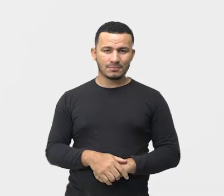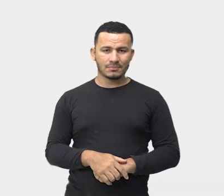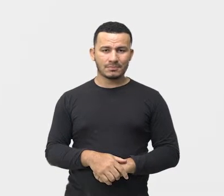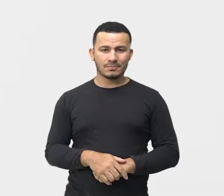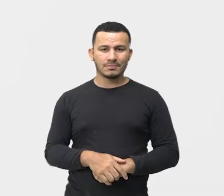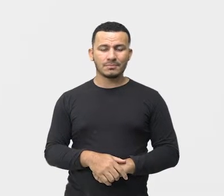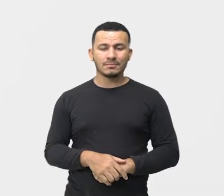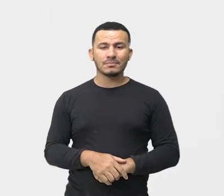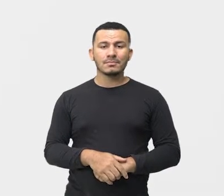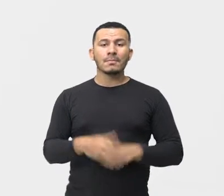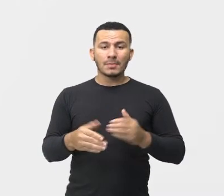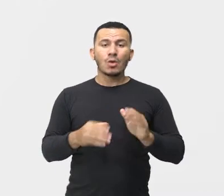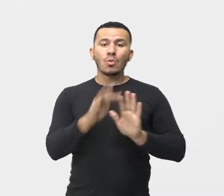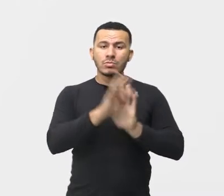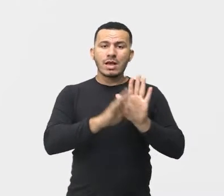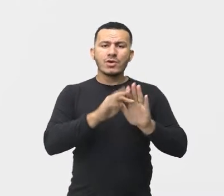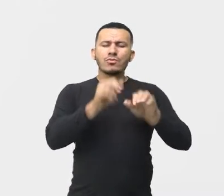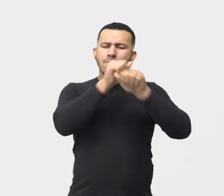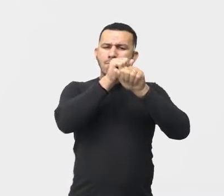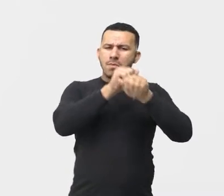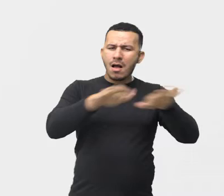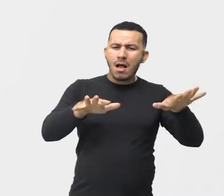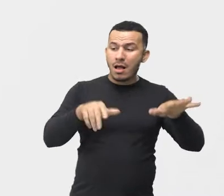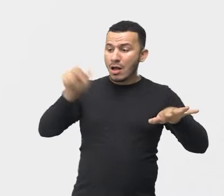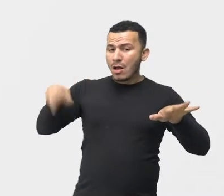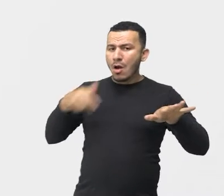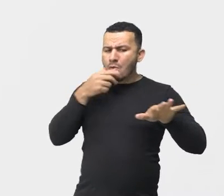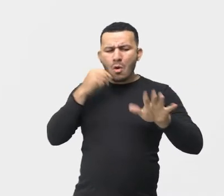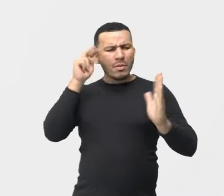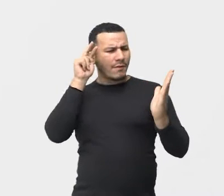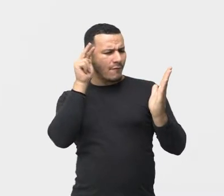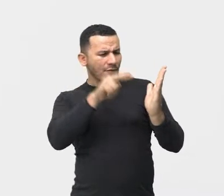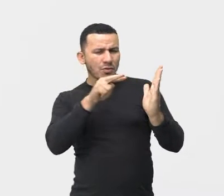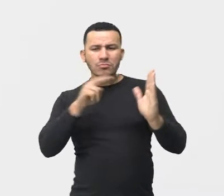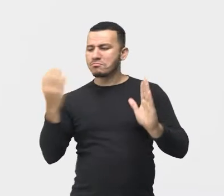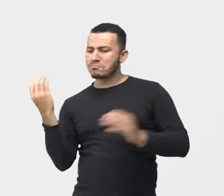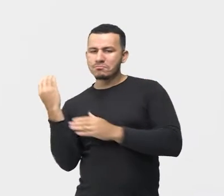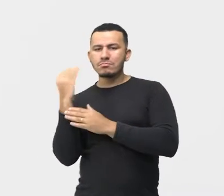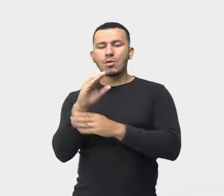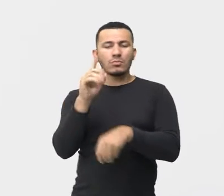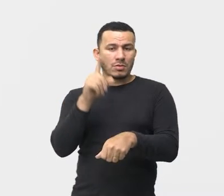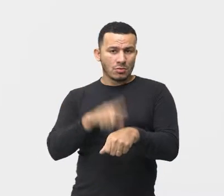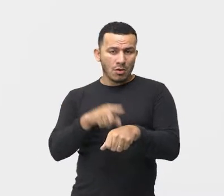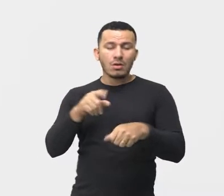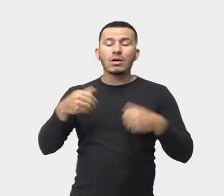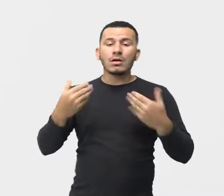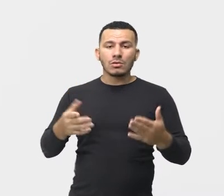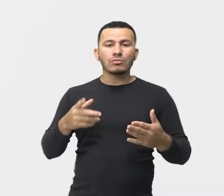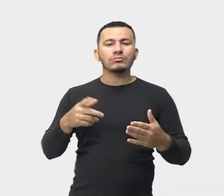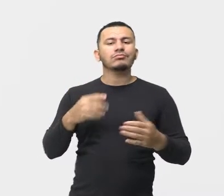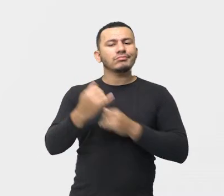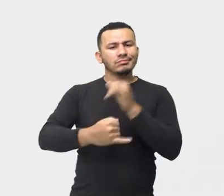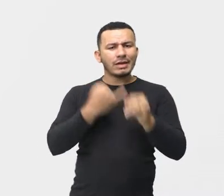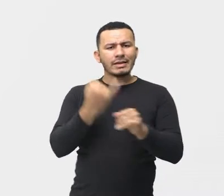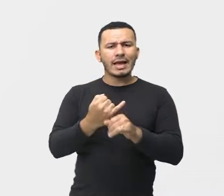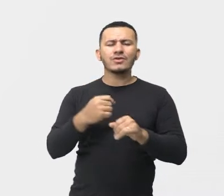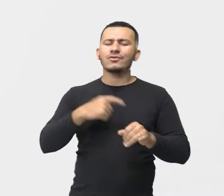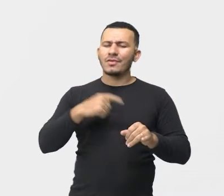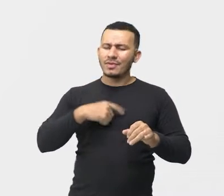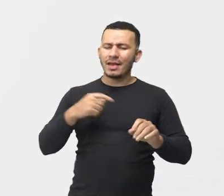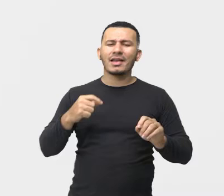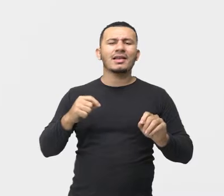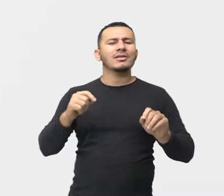a matéria, não é? Logo após o texto. Então, já da página do jornal, diretamente da internet, a gente puxa